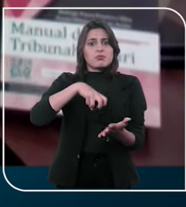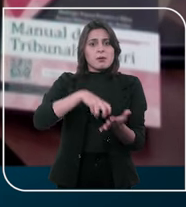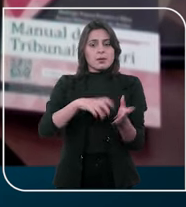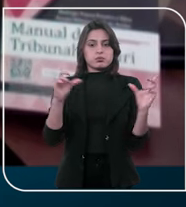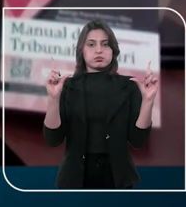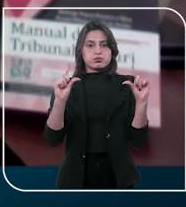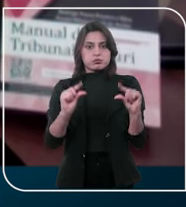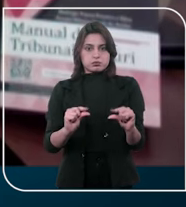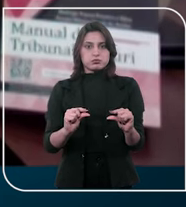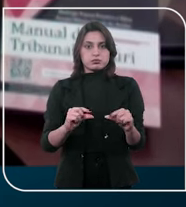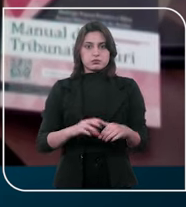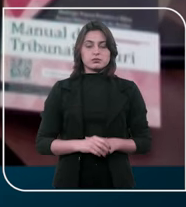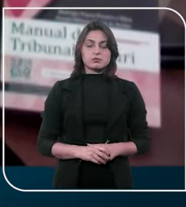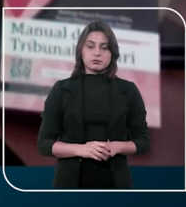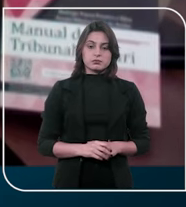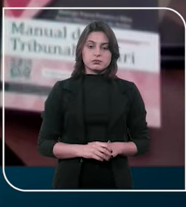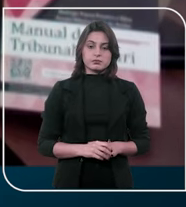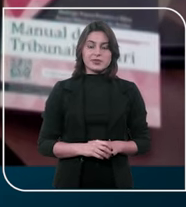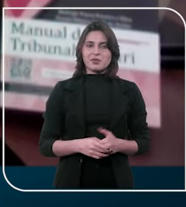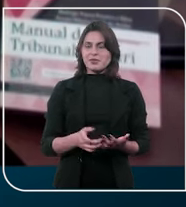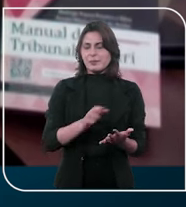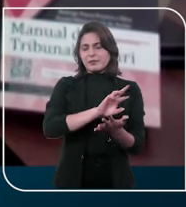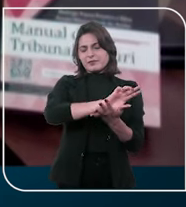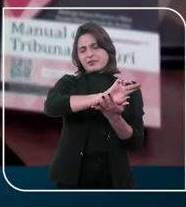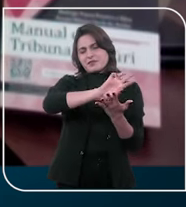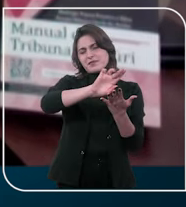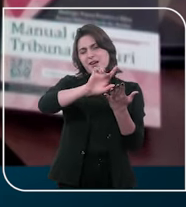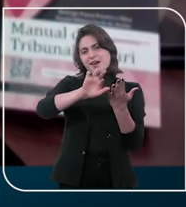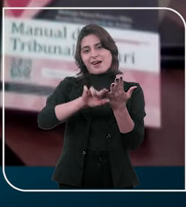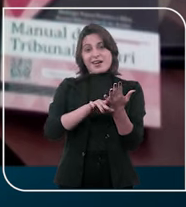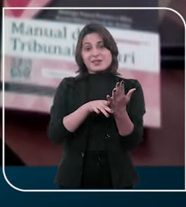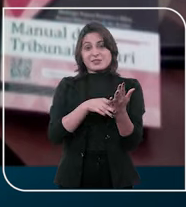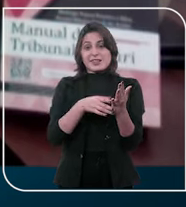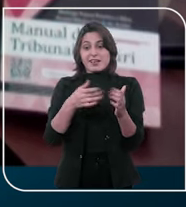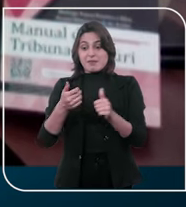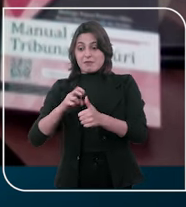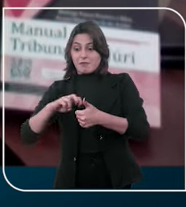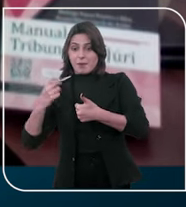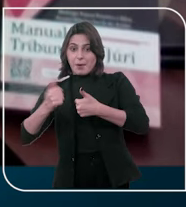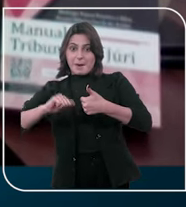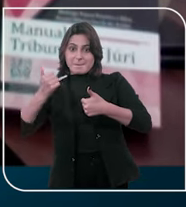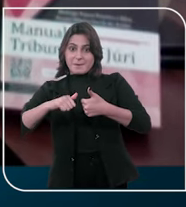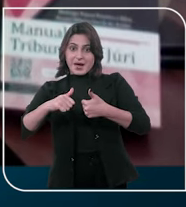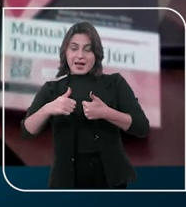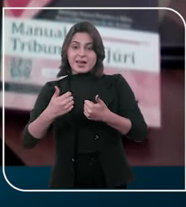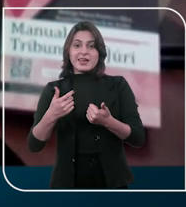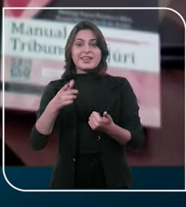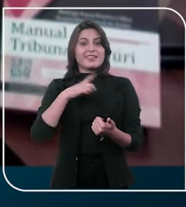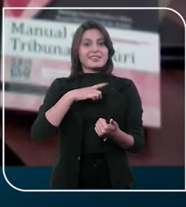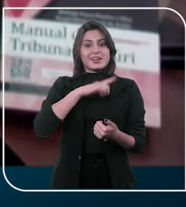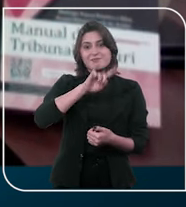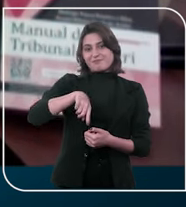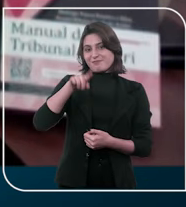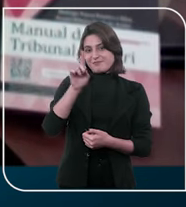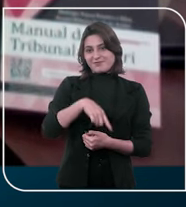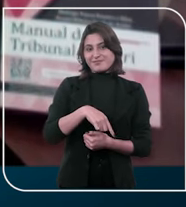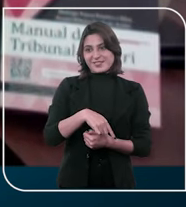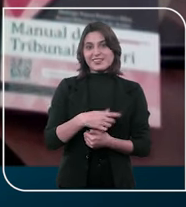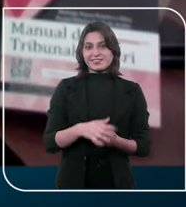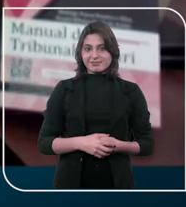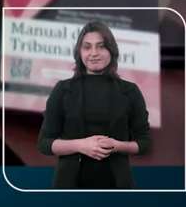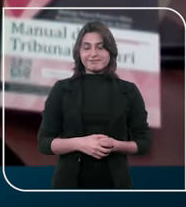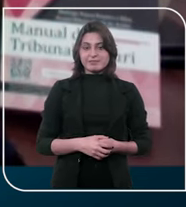São muitos, inúmeros os júris que possuem nulidades sustentadas, arguidas na ata de julgamento,